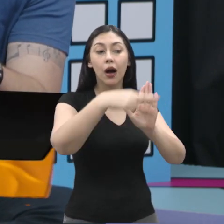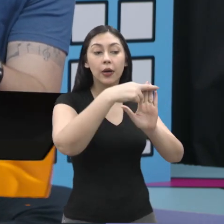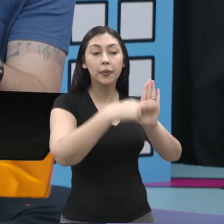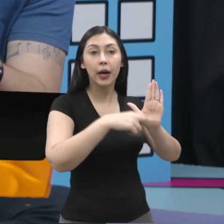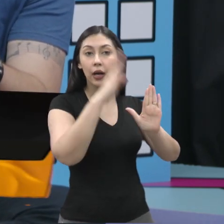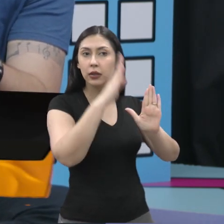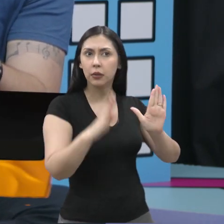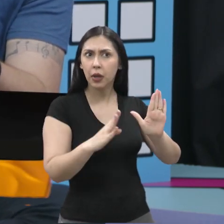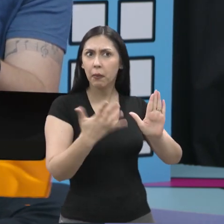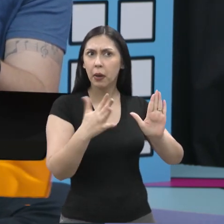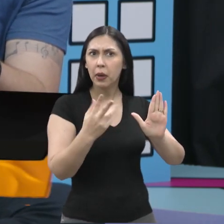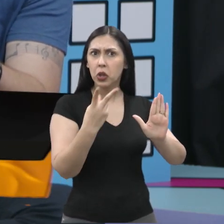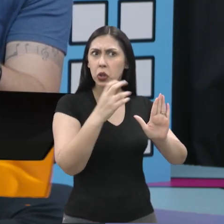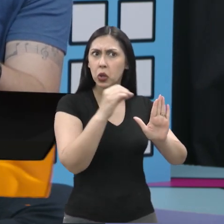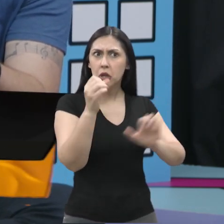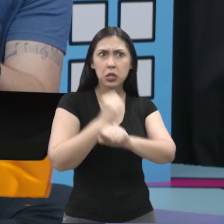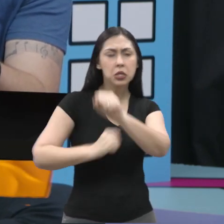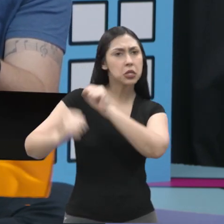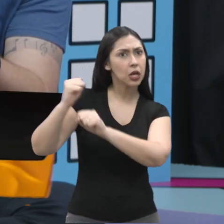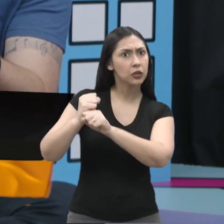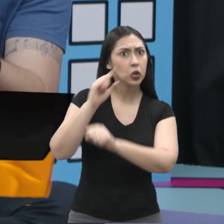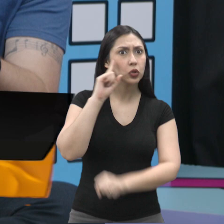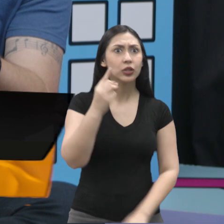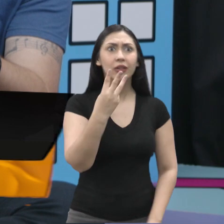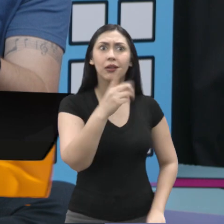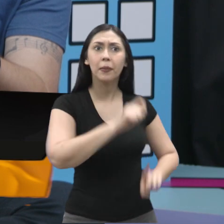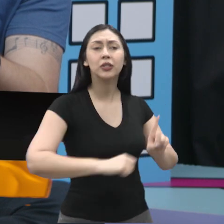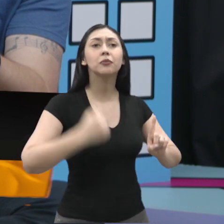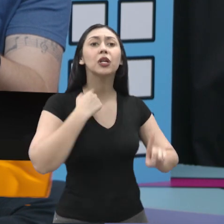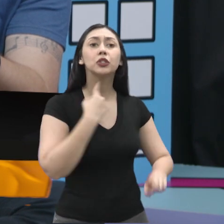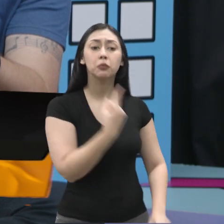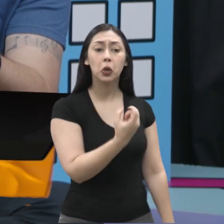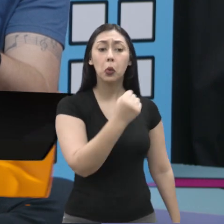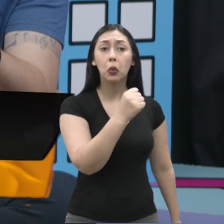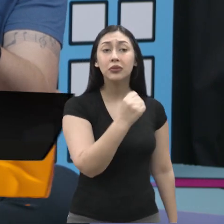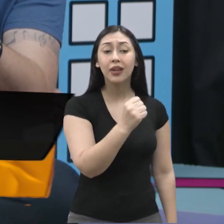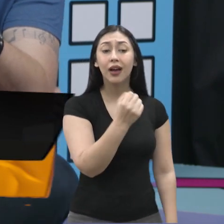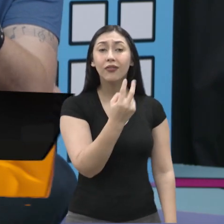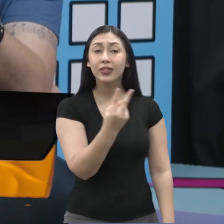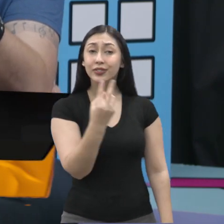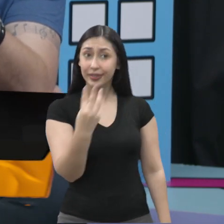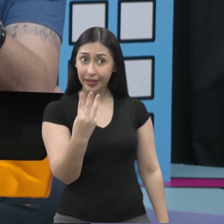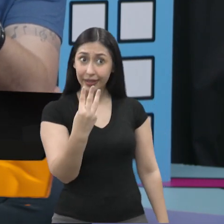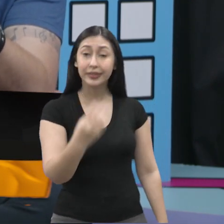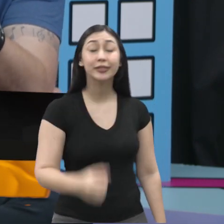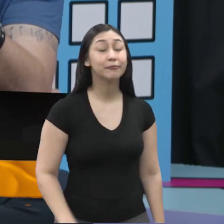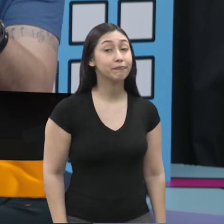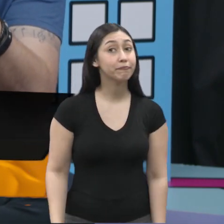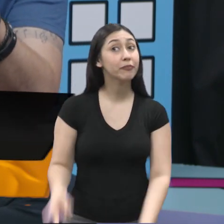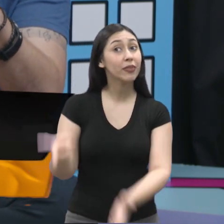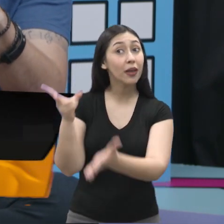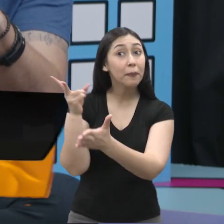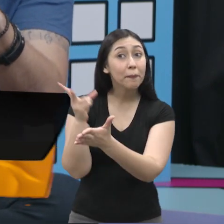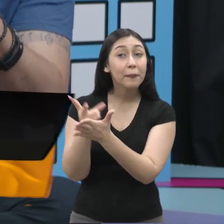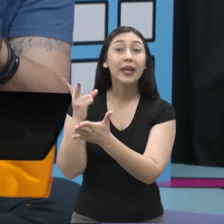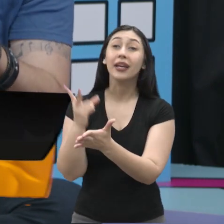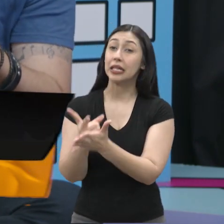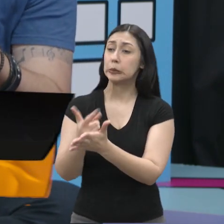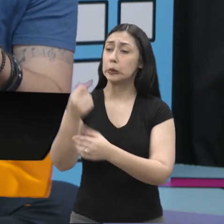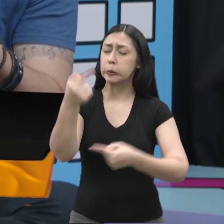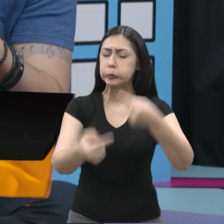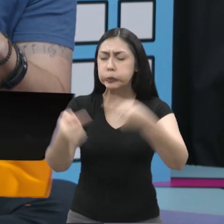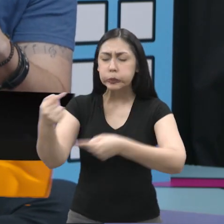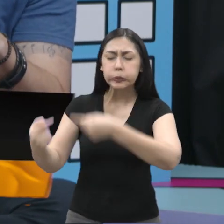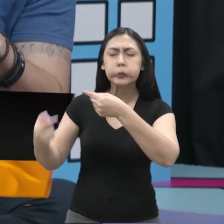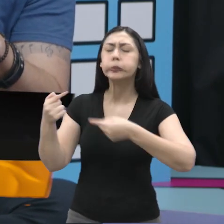200 anos, em 3 de maio de 1823, ainda lá no Brasil Império. Apesar de ter gerado muitos debates,